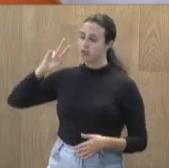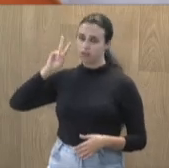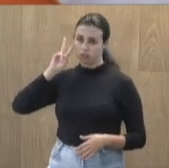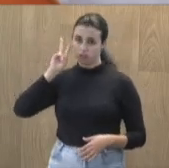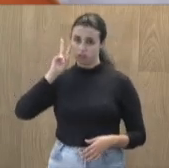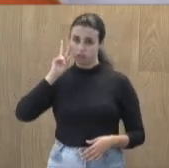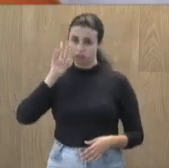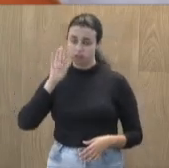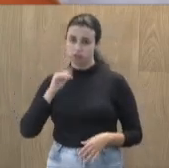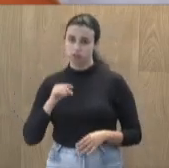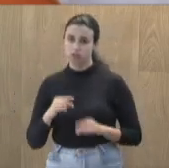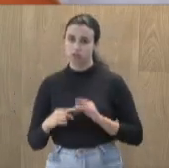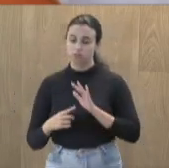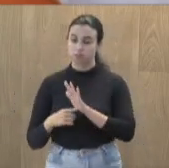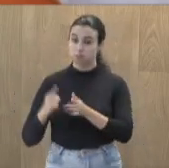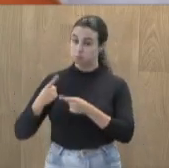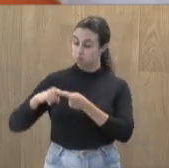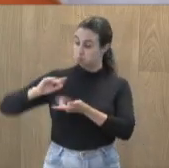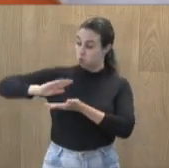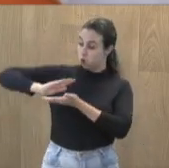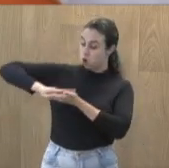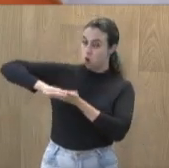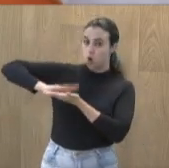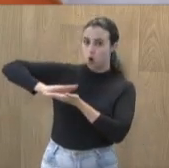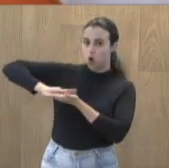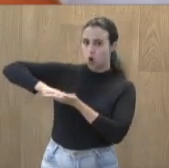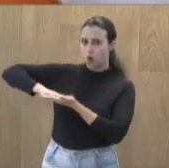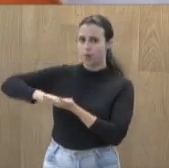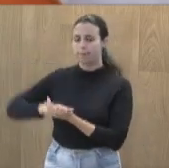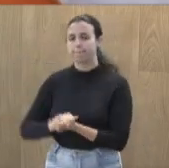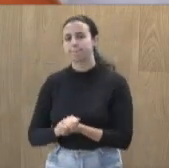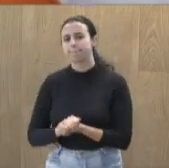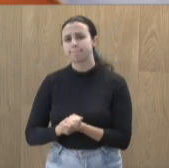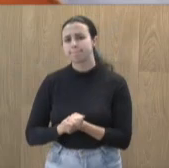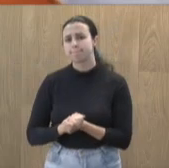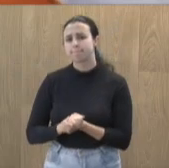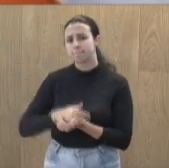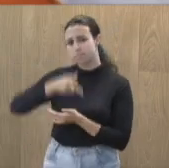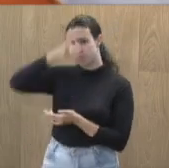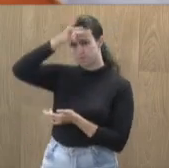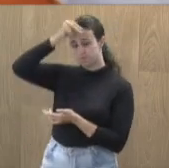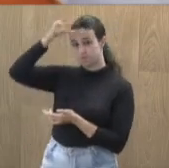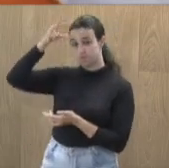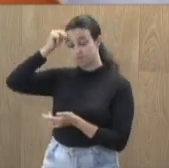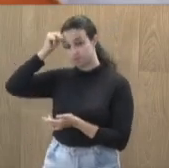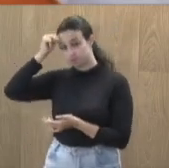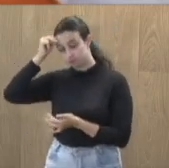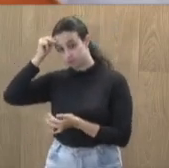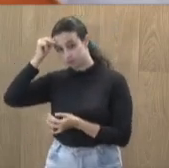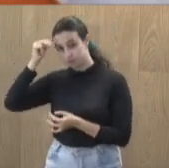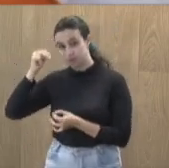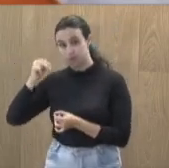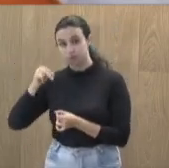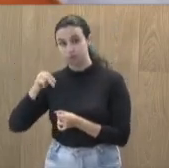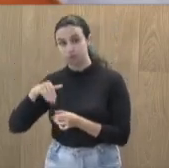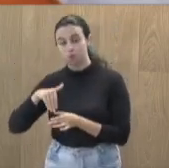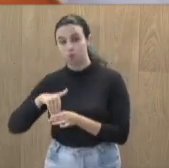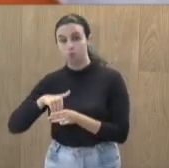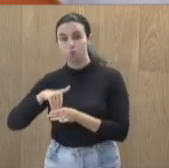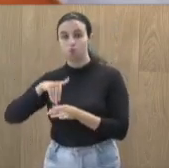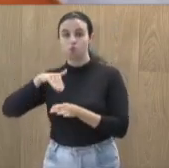Estou fazendo isso aqui porque eu estou sendo cobrado. Se o prefeito não tomou uma posição de resposta a essa